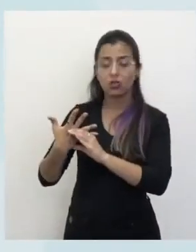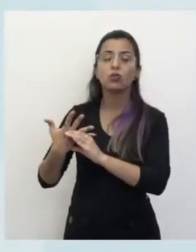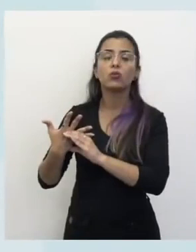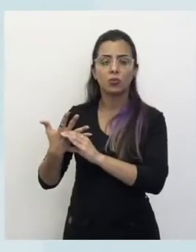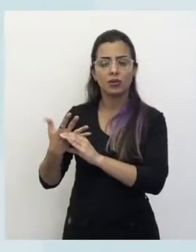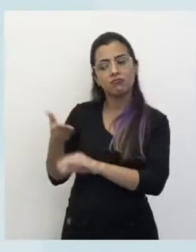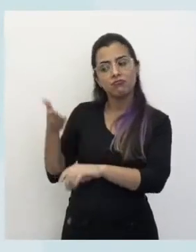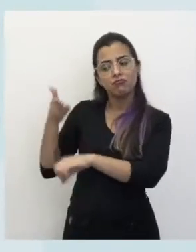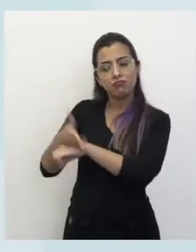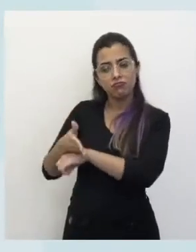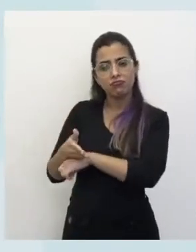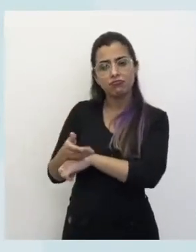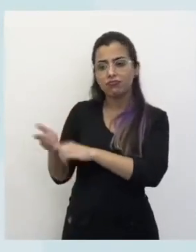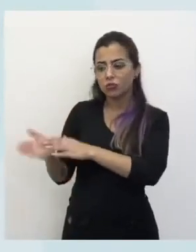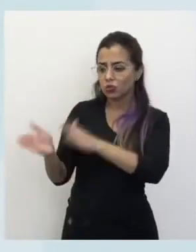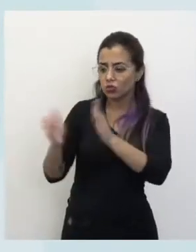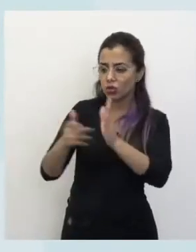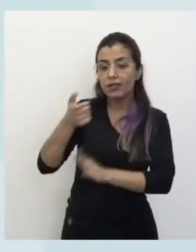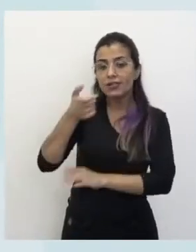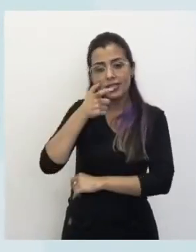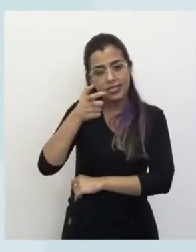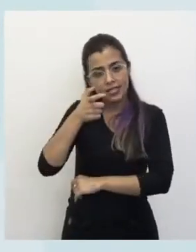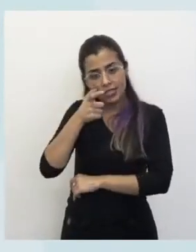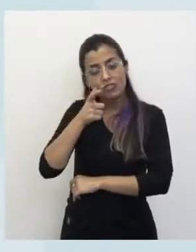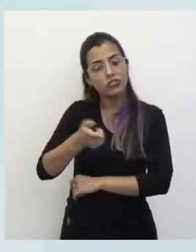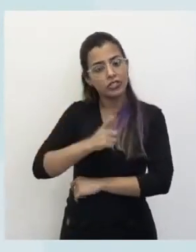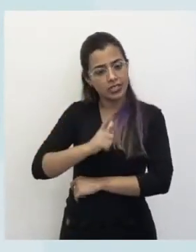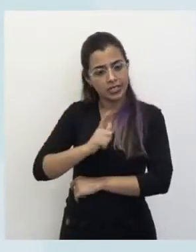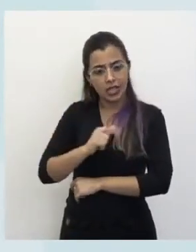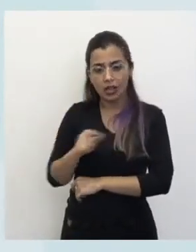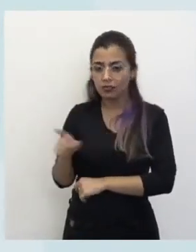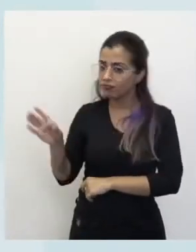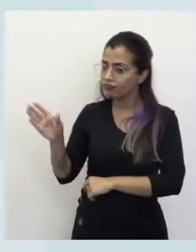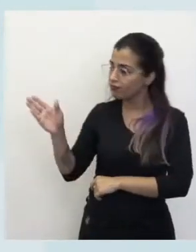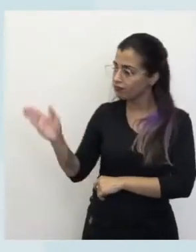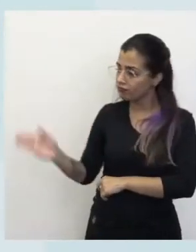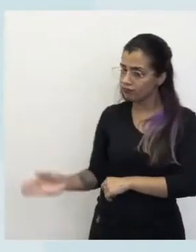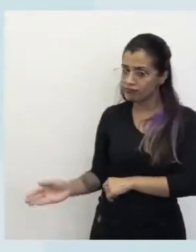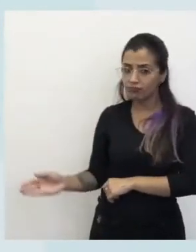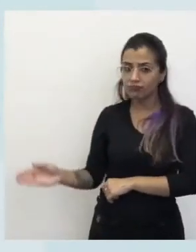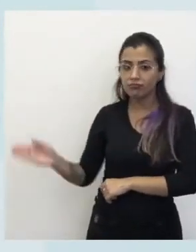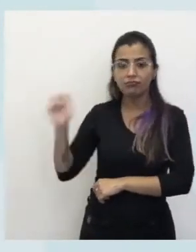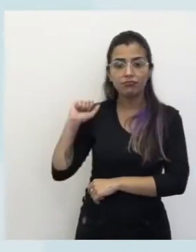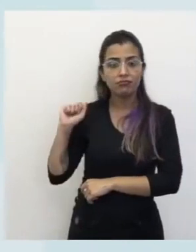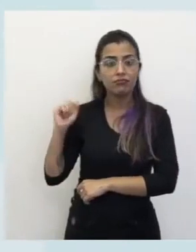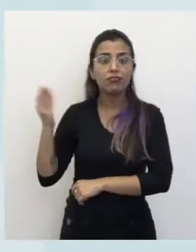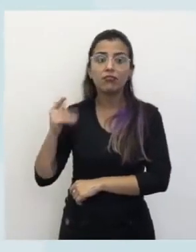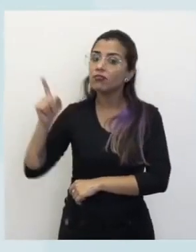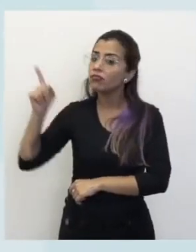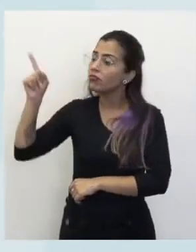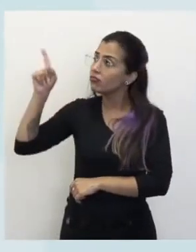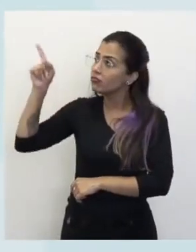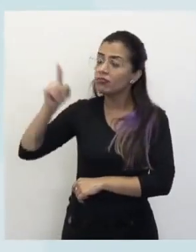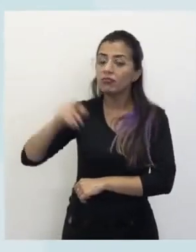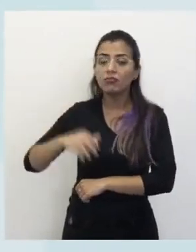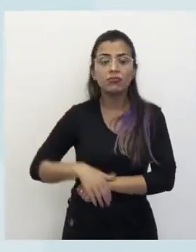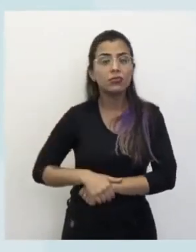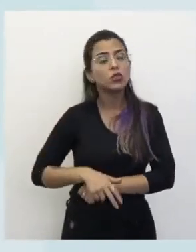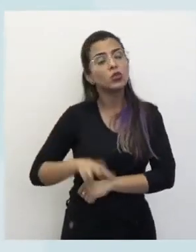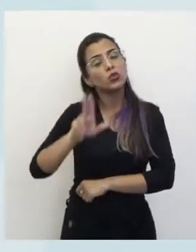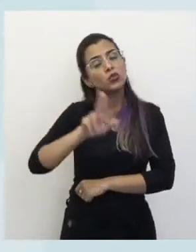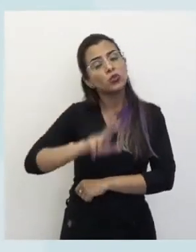do YouTube, pode correr lá. São as que ligam elementos independentes, ou seja, são aquelas que unem